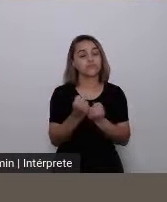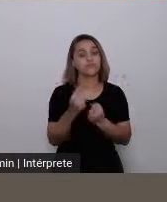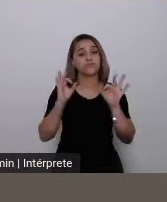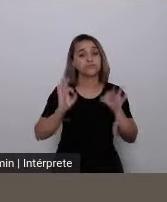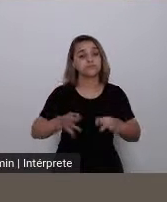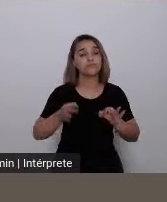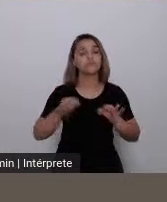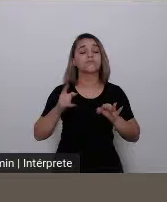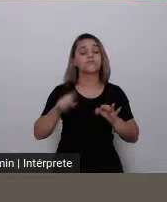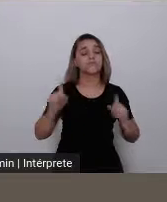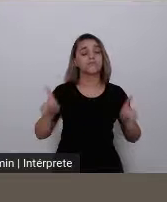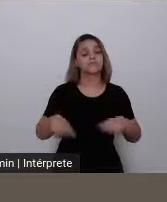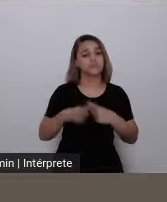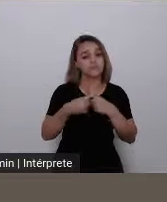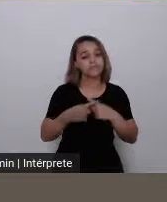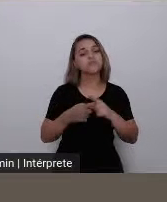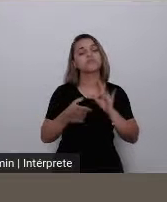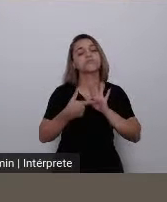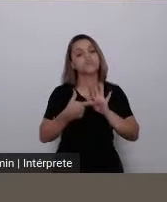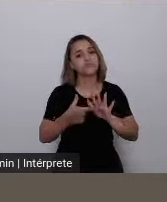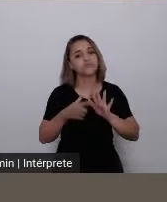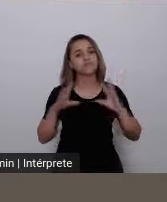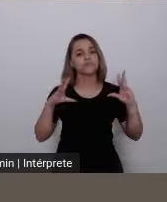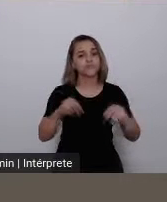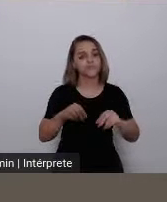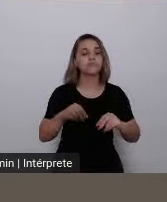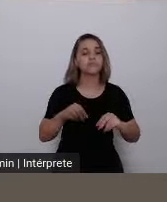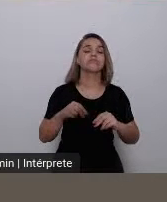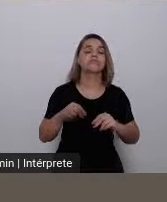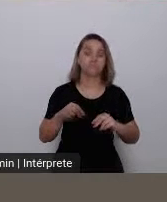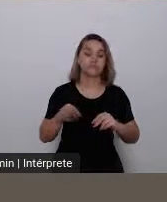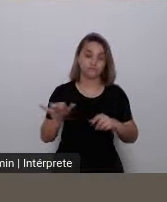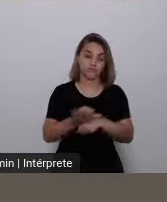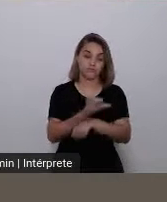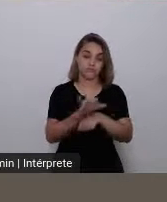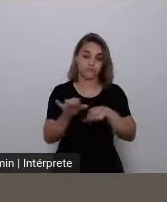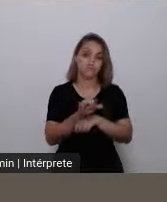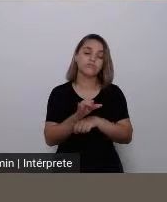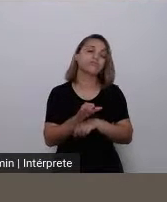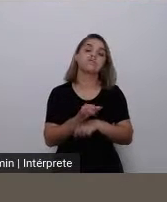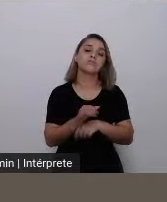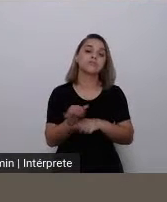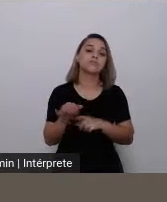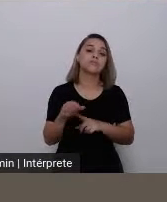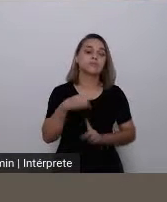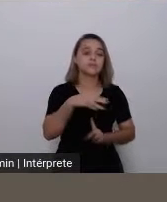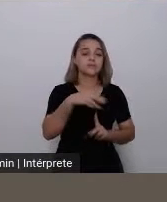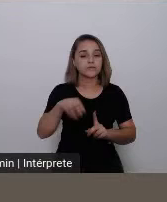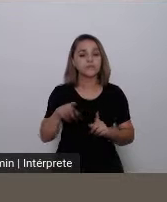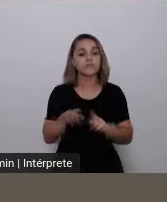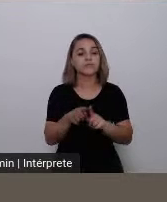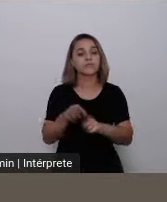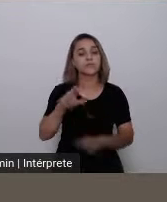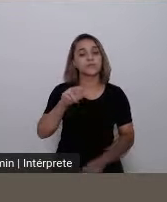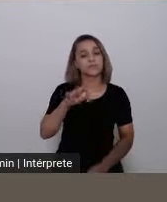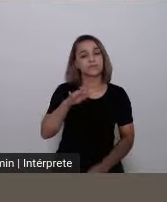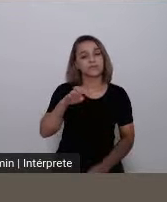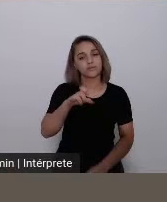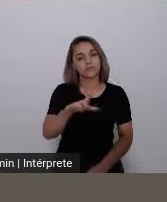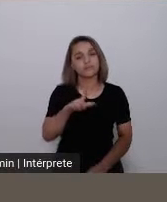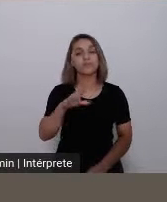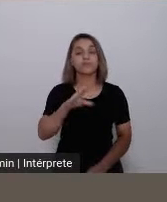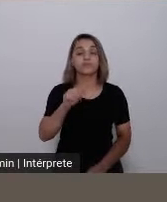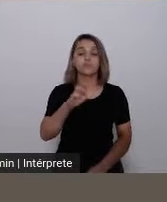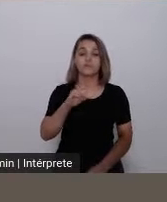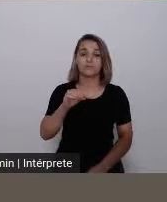se apresenta a todos nós, dos dois lados das telinhas mediadoras. Rafael Cardoso, na mesa realizada dia 26 de abril, trata